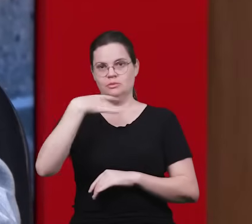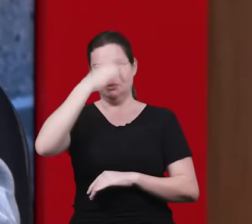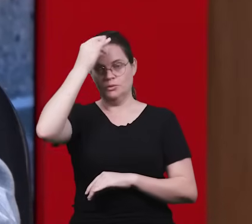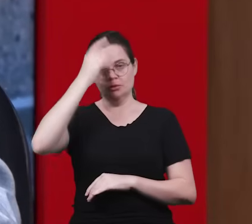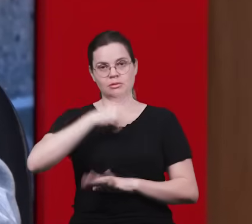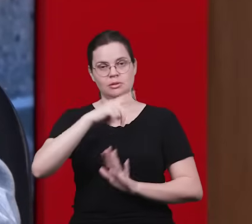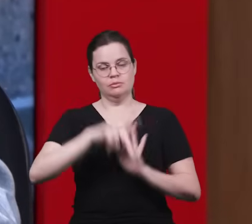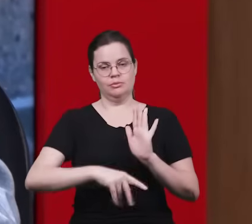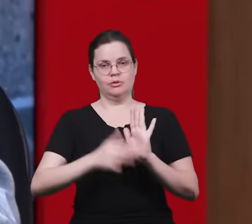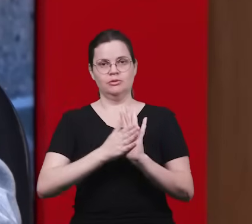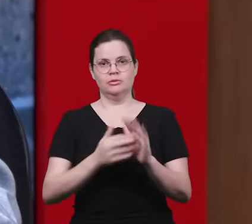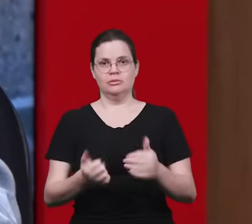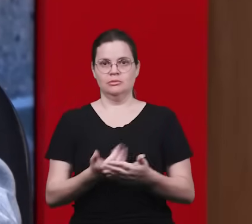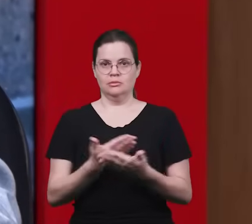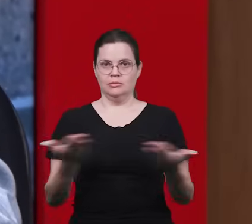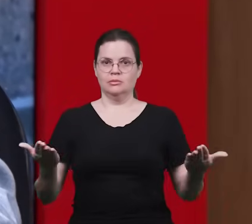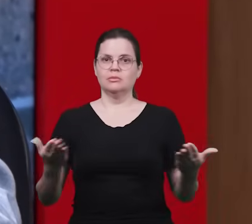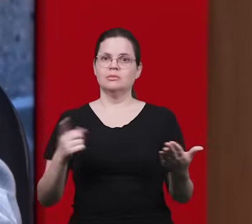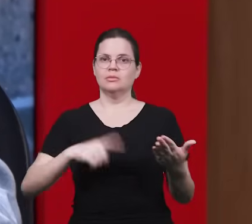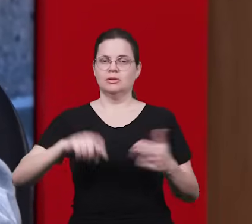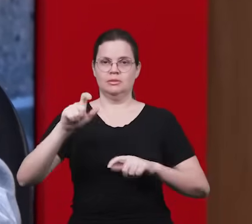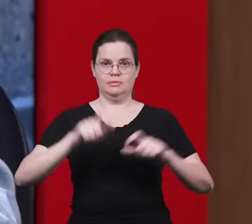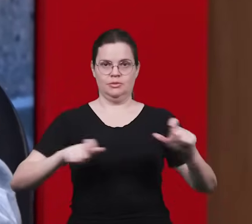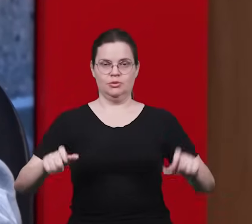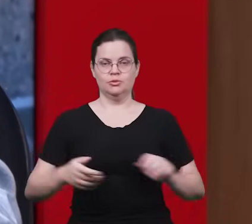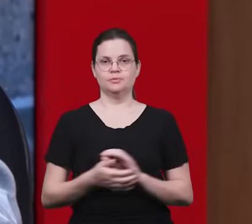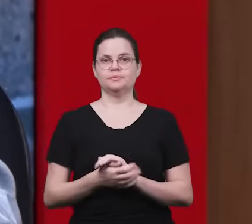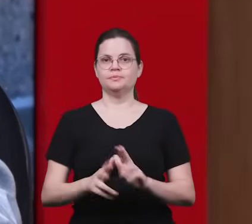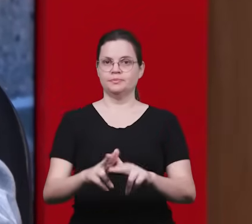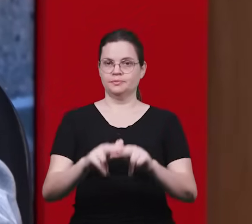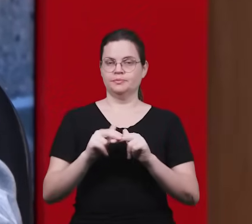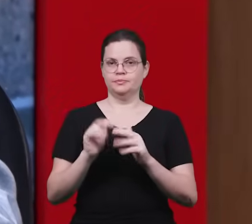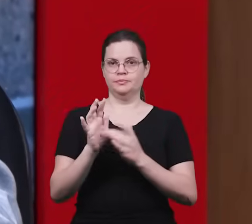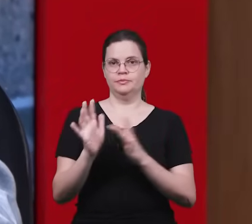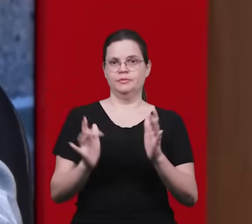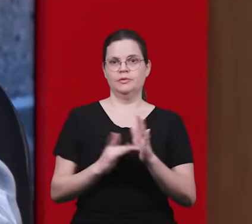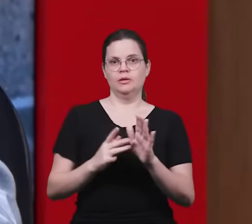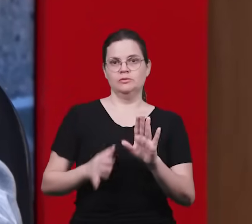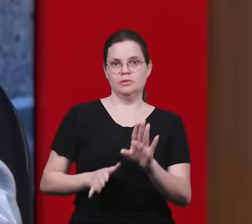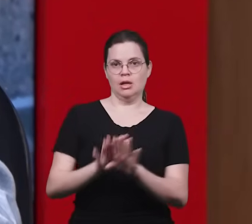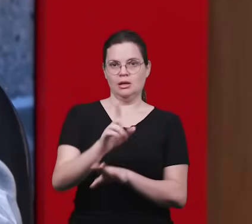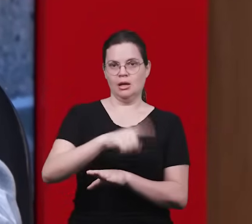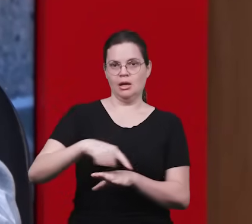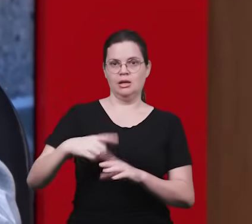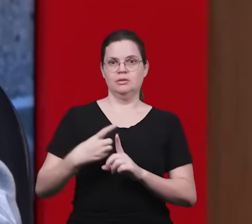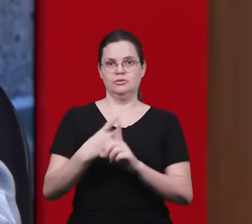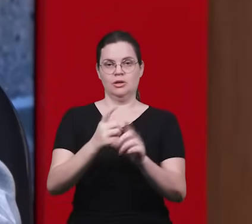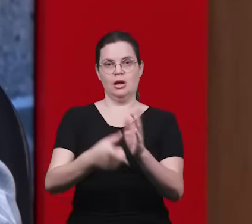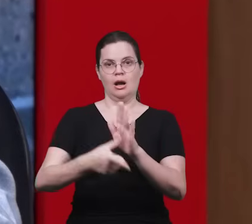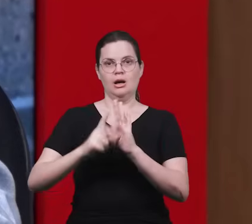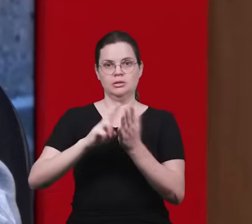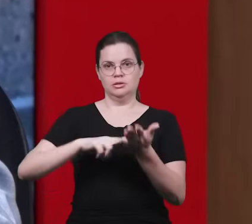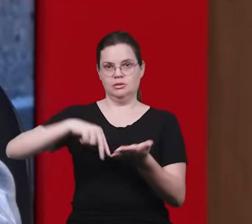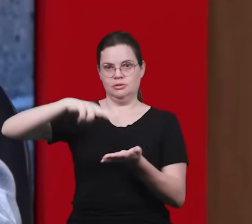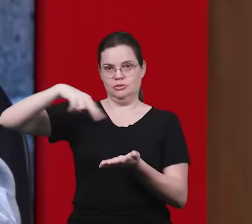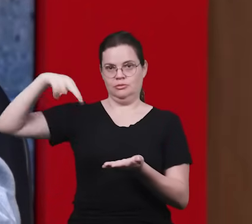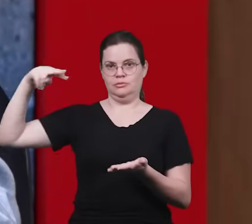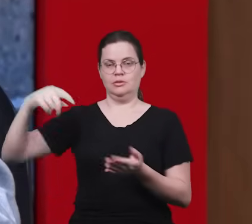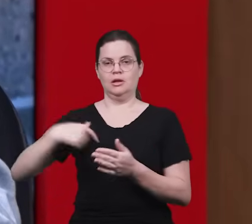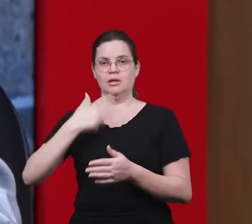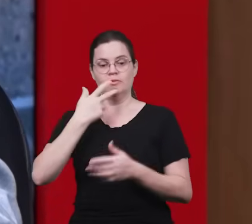isso que quando Jesus fala e deixa um registro antes da sua ascensão aos discípulos, o texto que nós lemos,